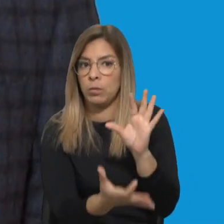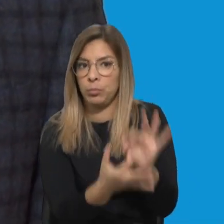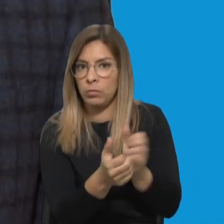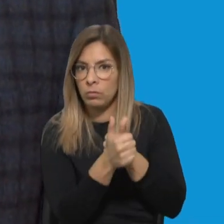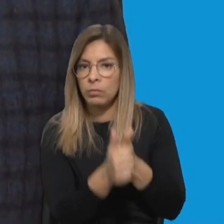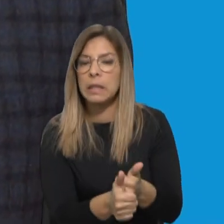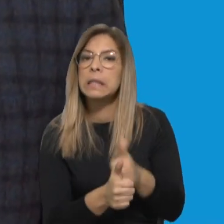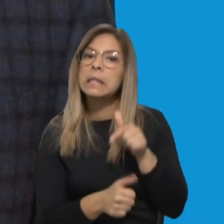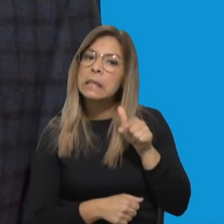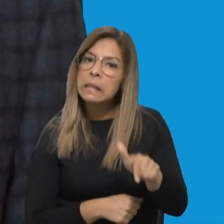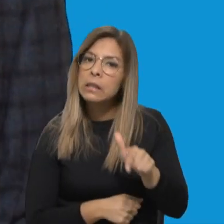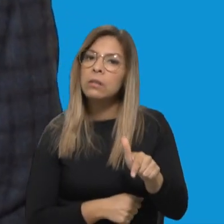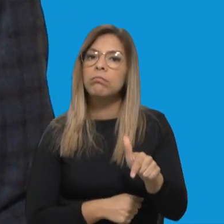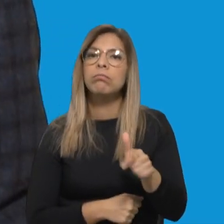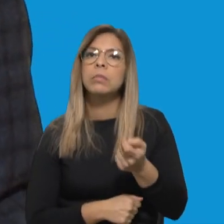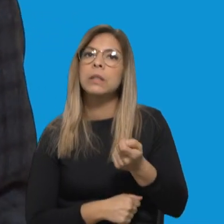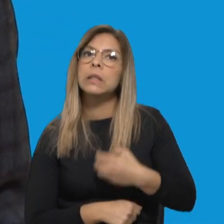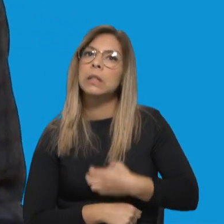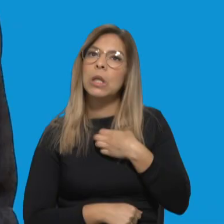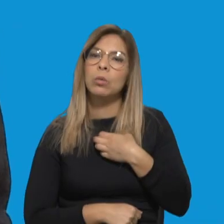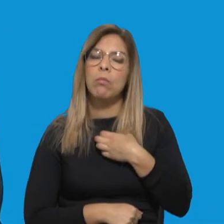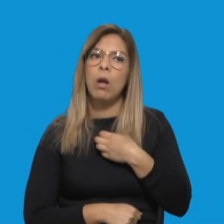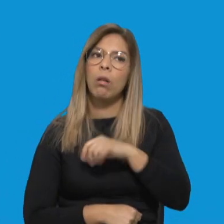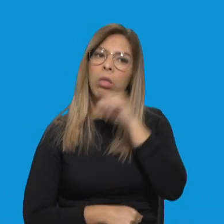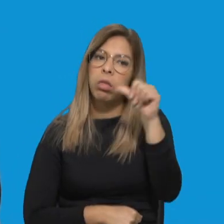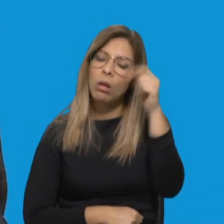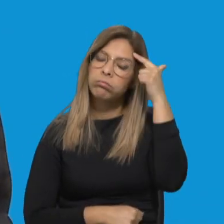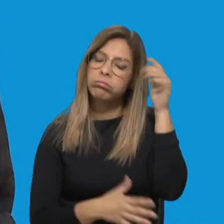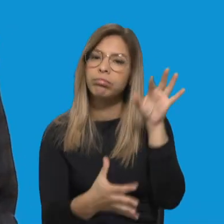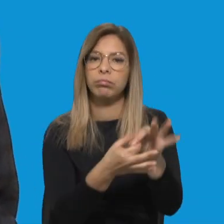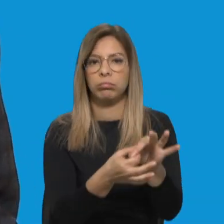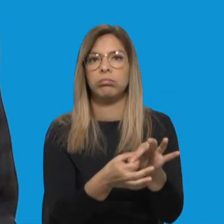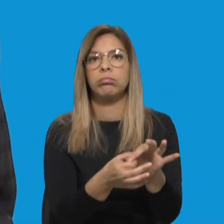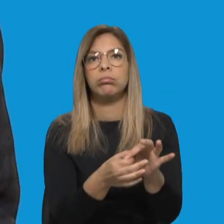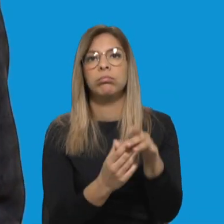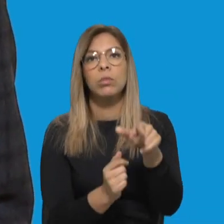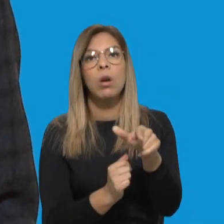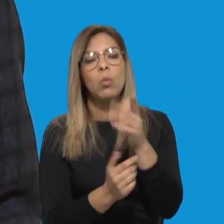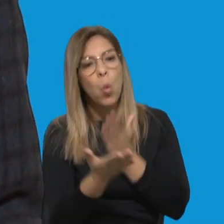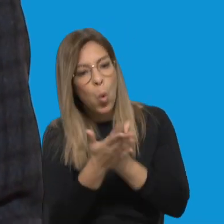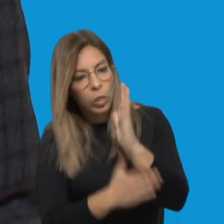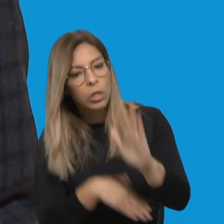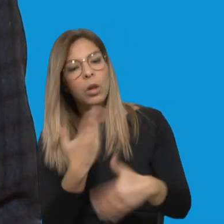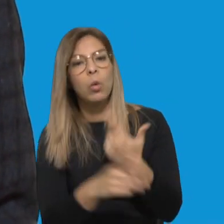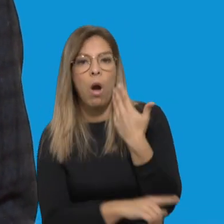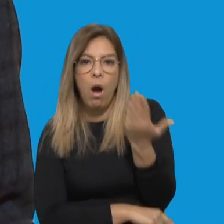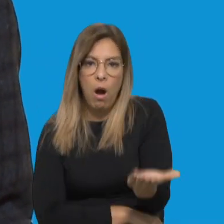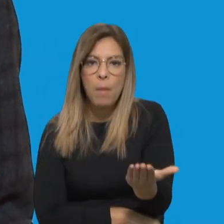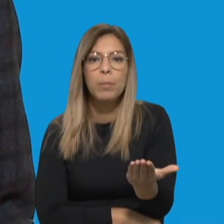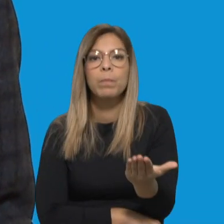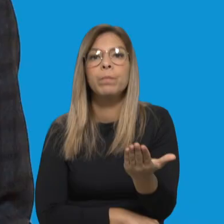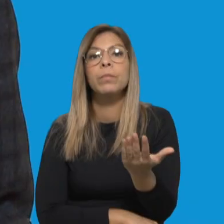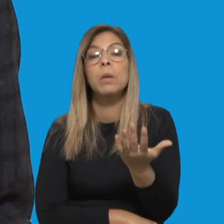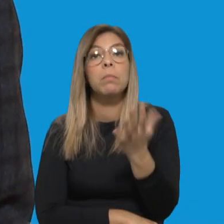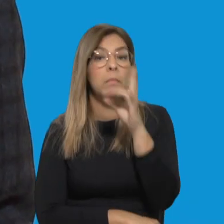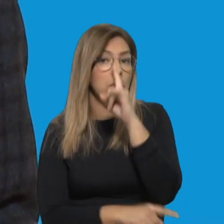é certamente uma das mais consistentes, eu diria uma das mais contínuas. Mesmo que não